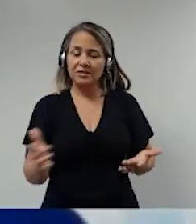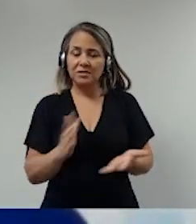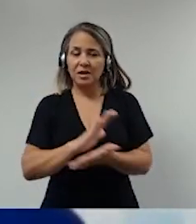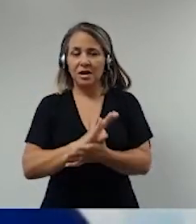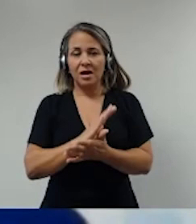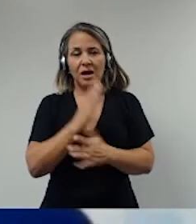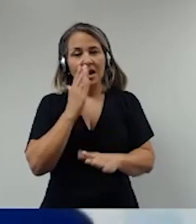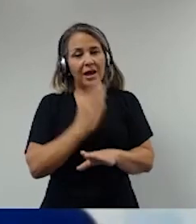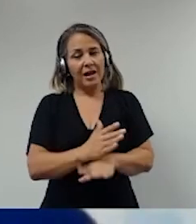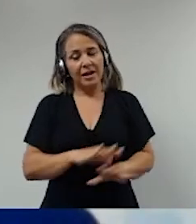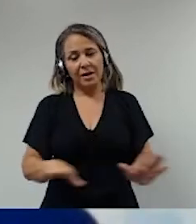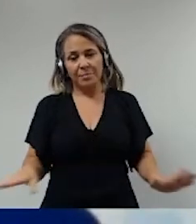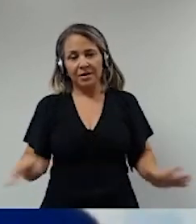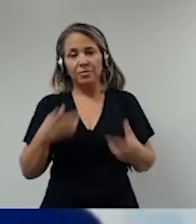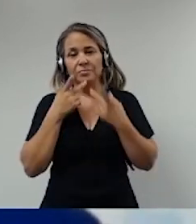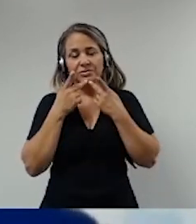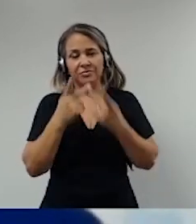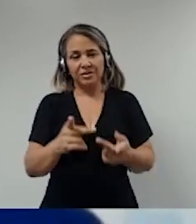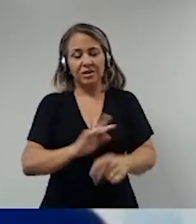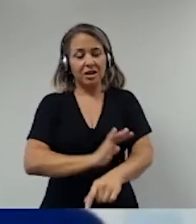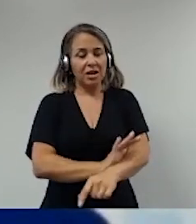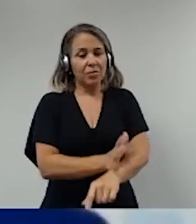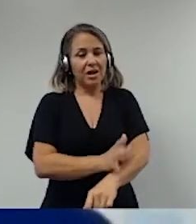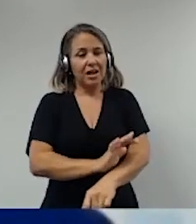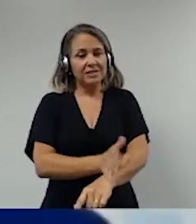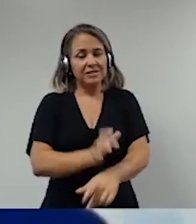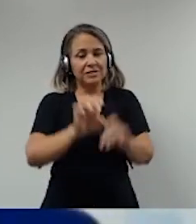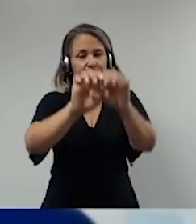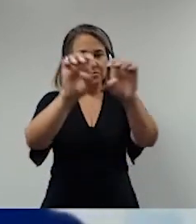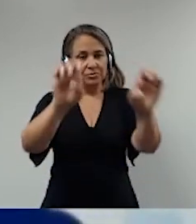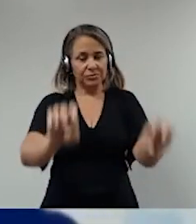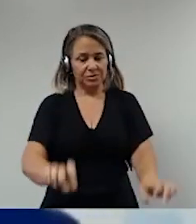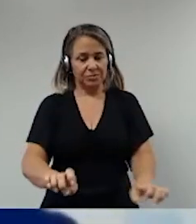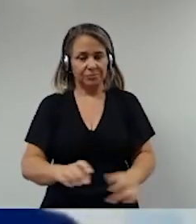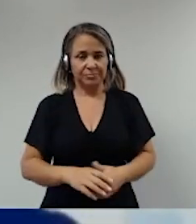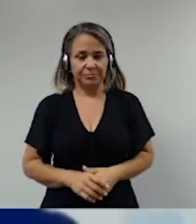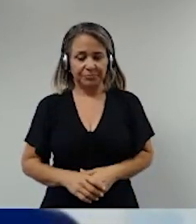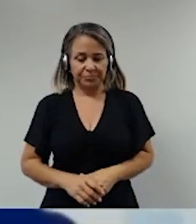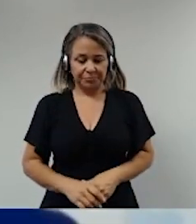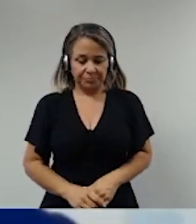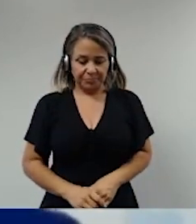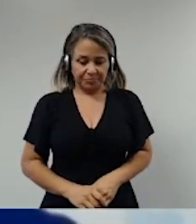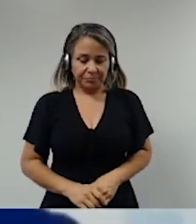o que o professor denomina de racismo estrutural.